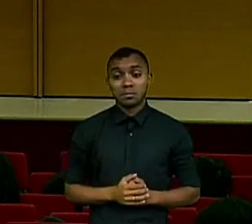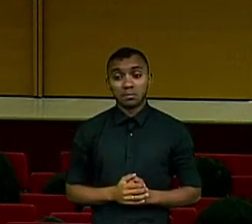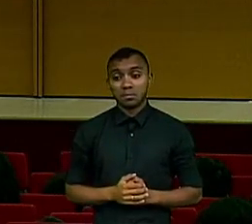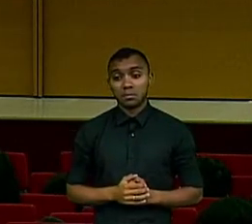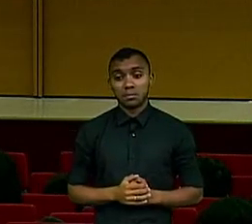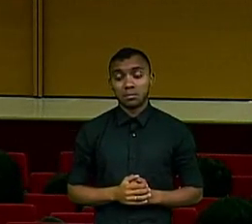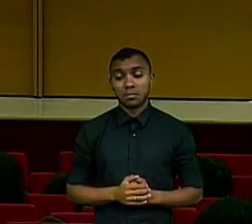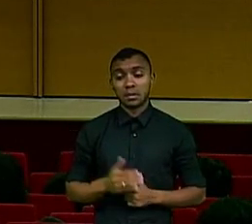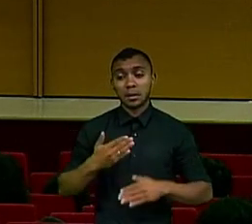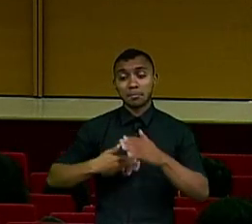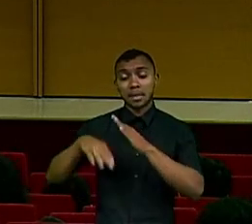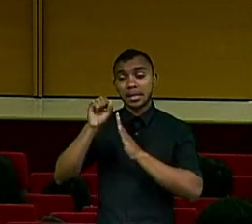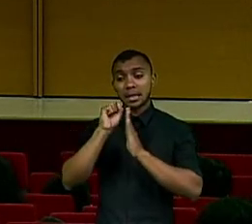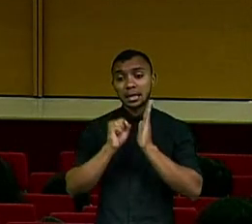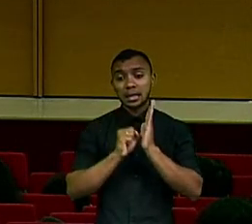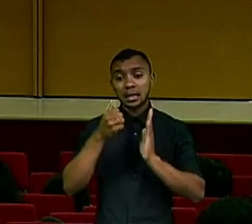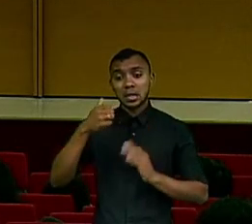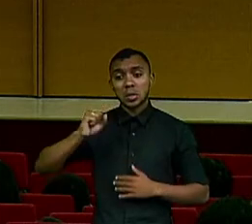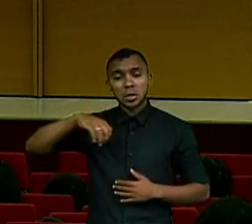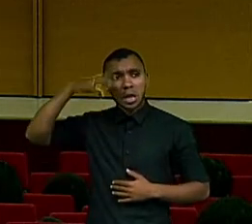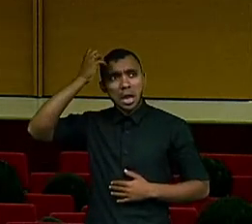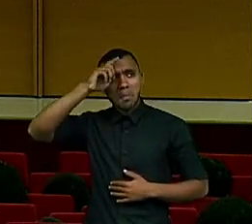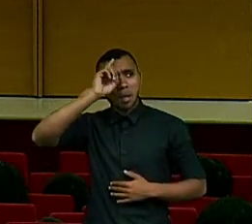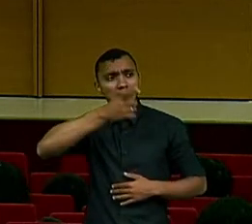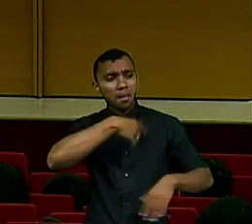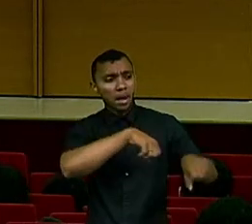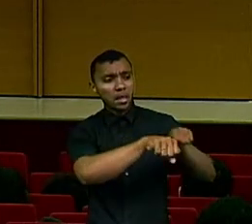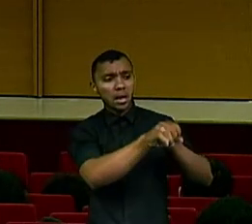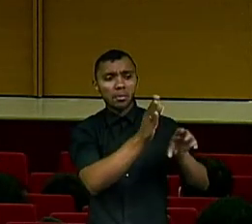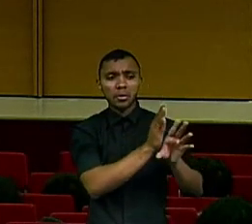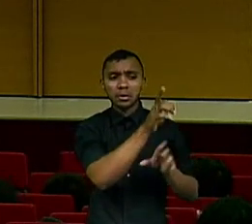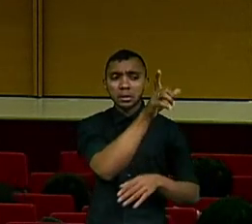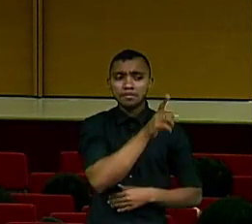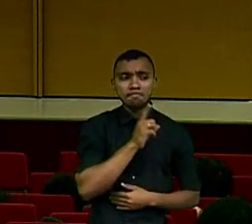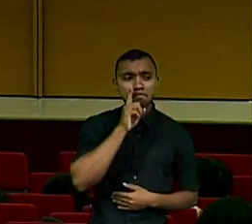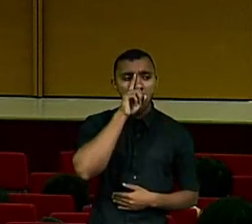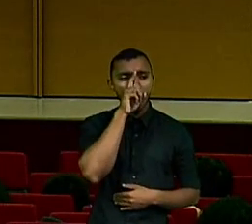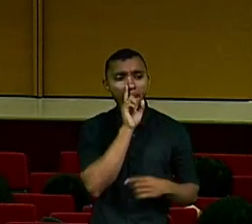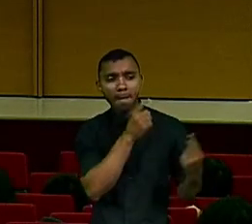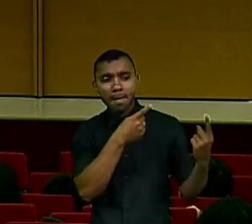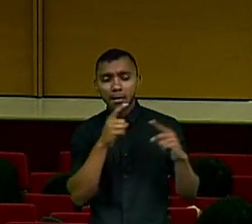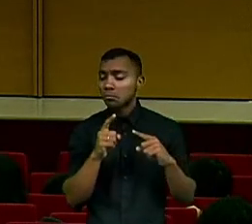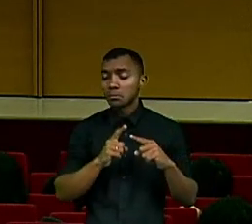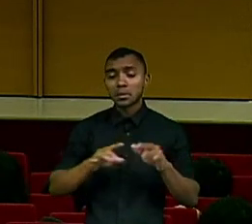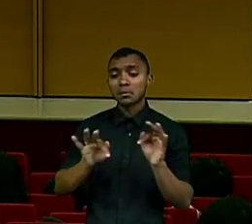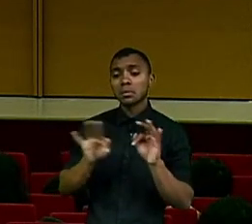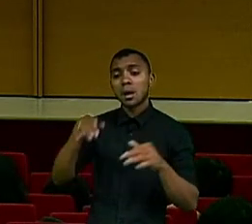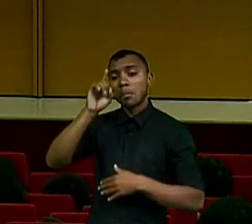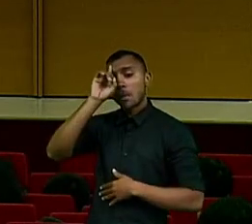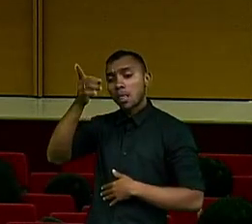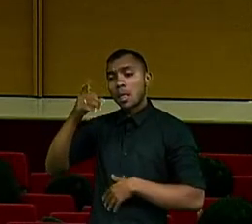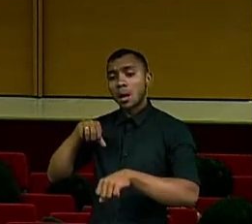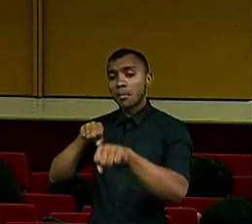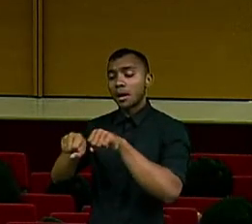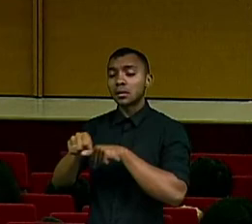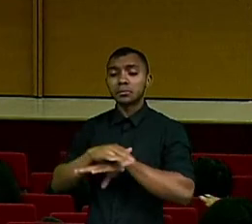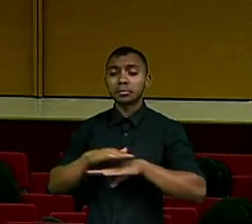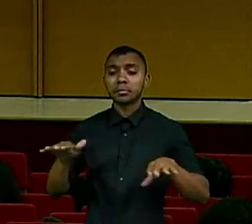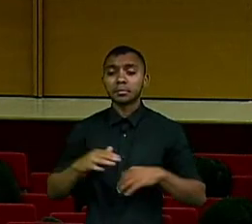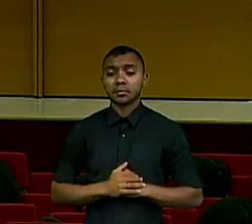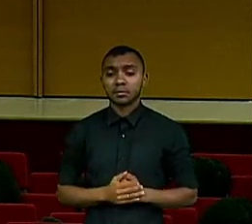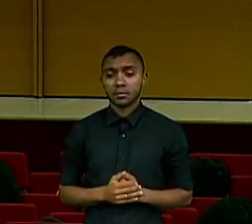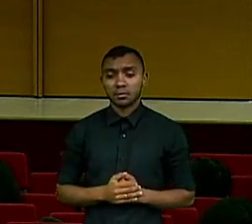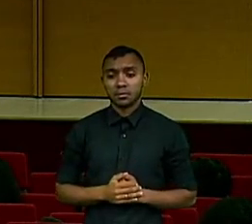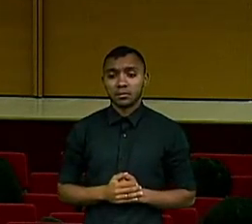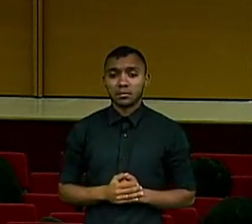Quisesse mandar matar você porque você era uma ameaça a ordem lá do Poder dele mandava matar ele prestava conta com ninguém sua vida era do